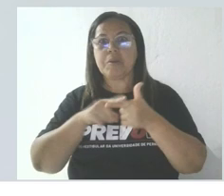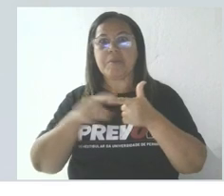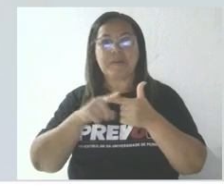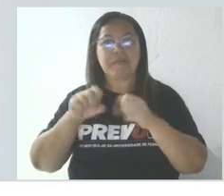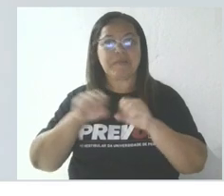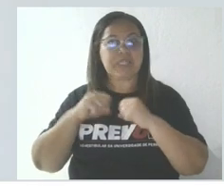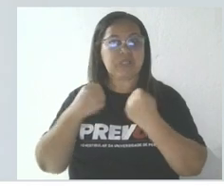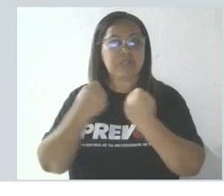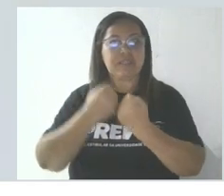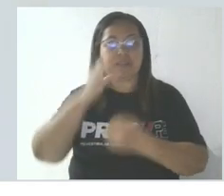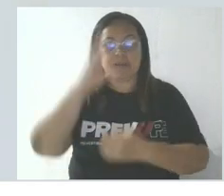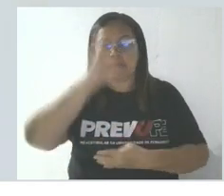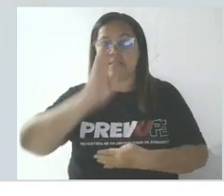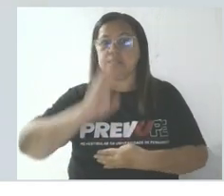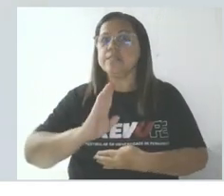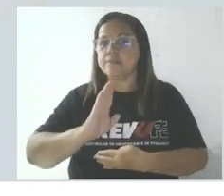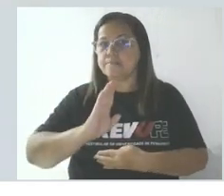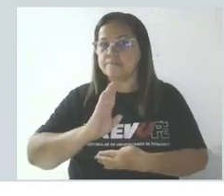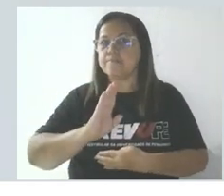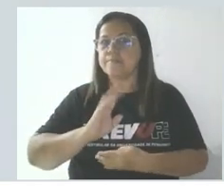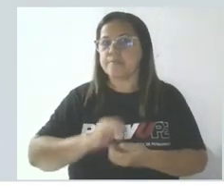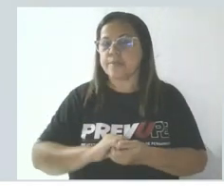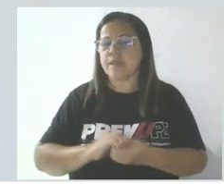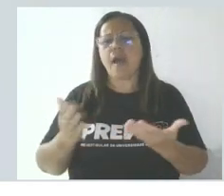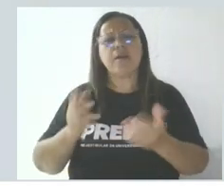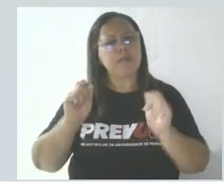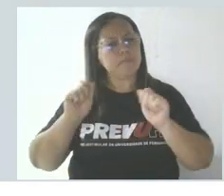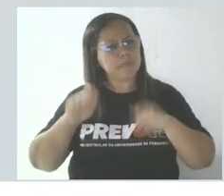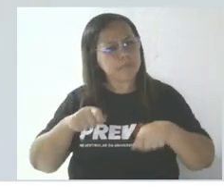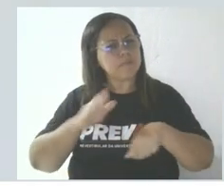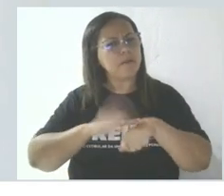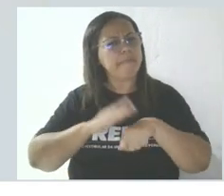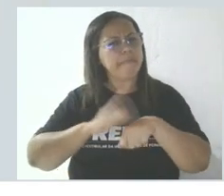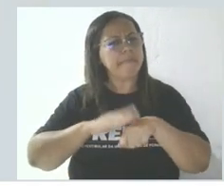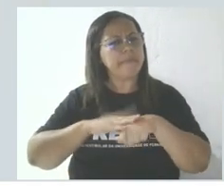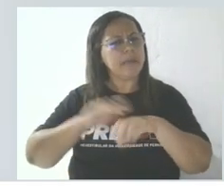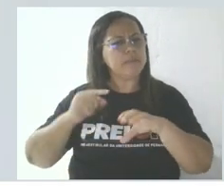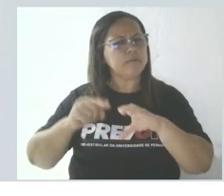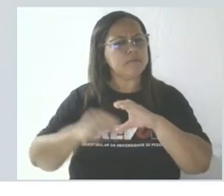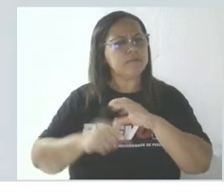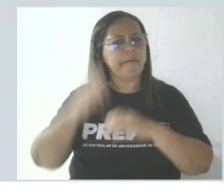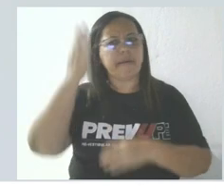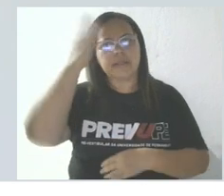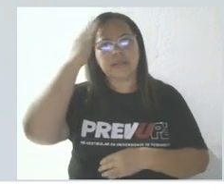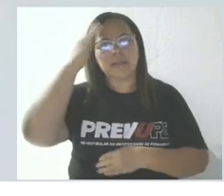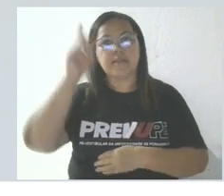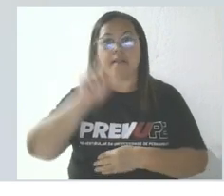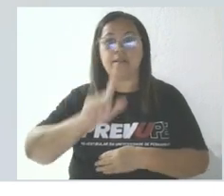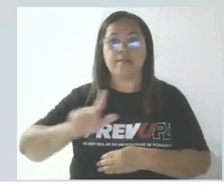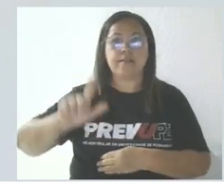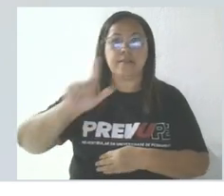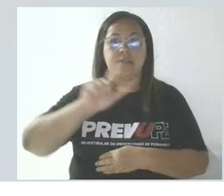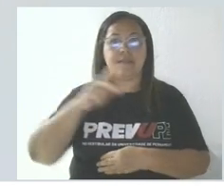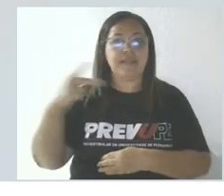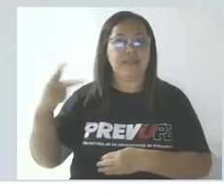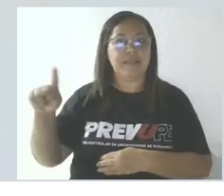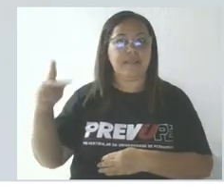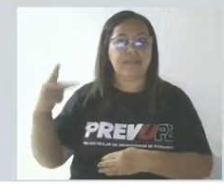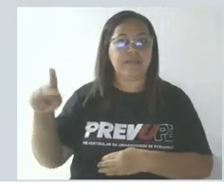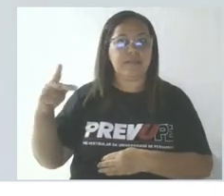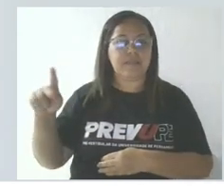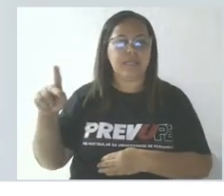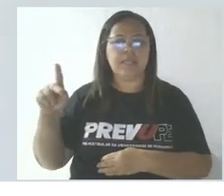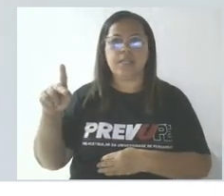sociedade brasileira agora nós podemos avançar um pouquinho mais e entender a escola literária do Machado de asis da Machado é